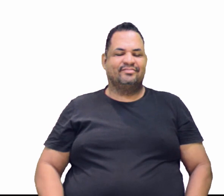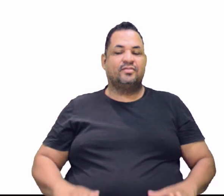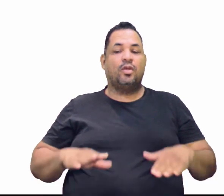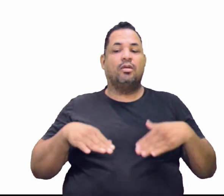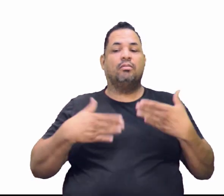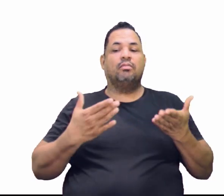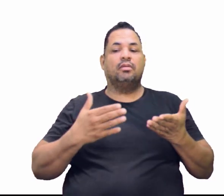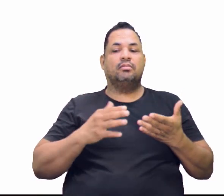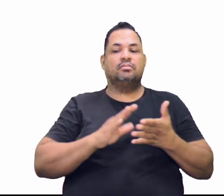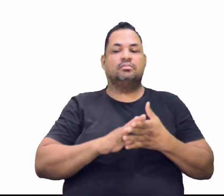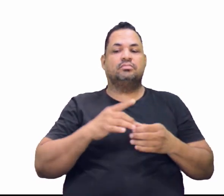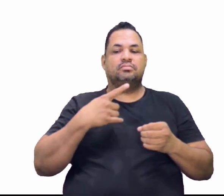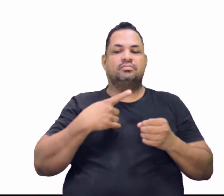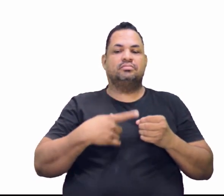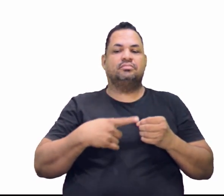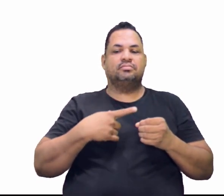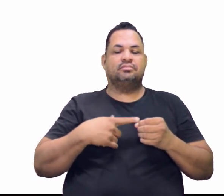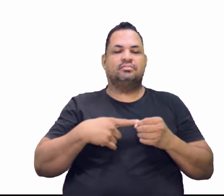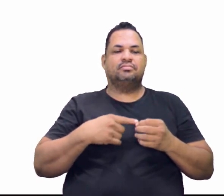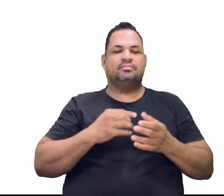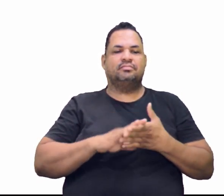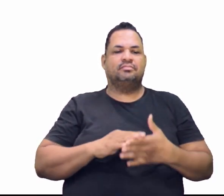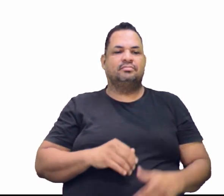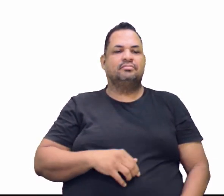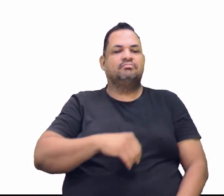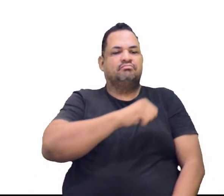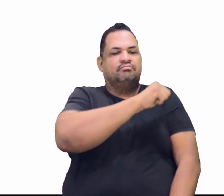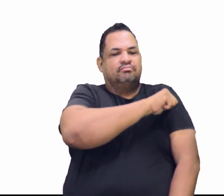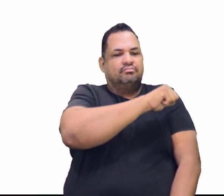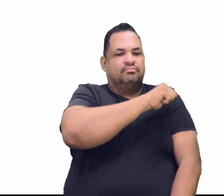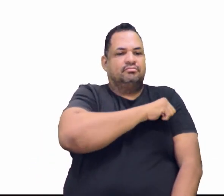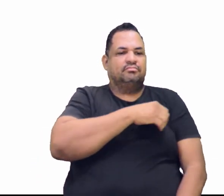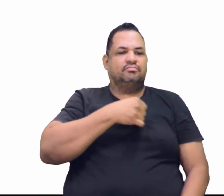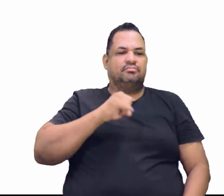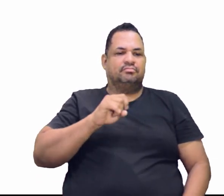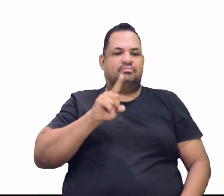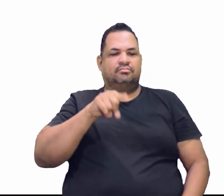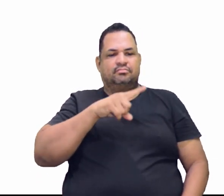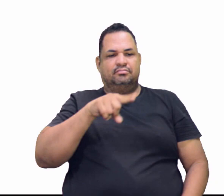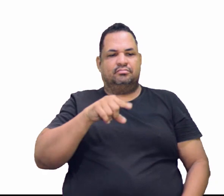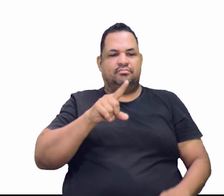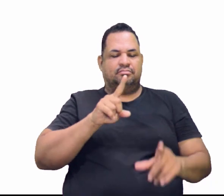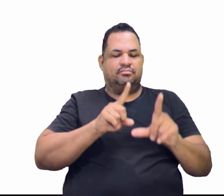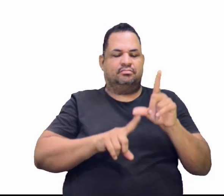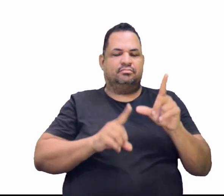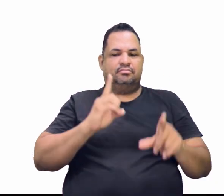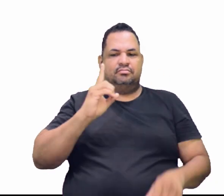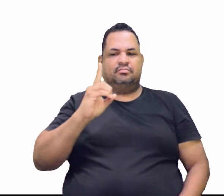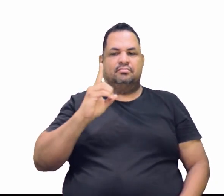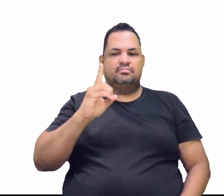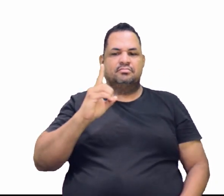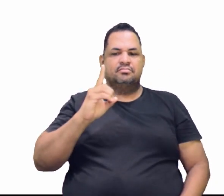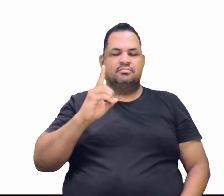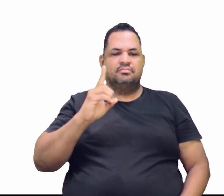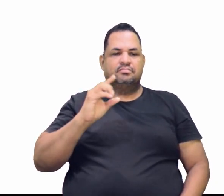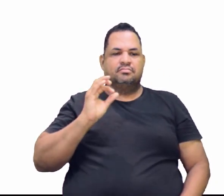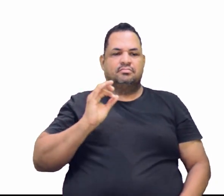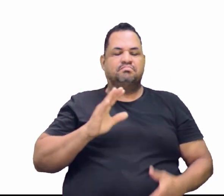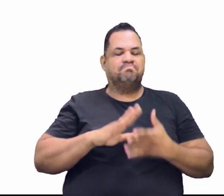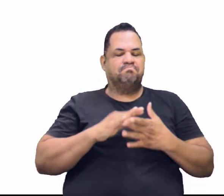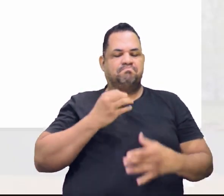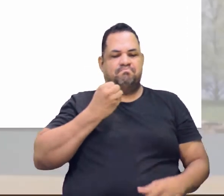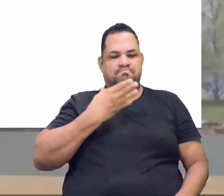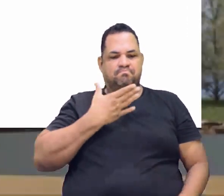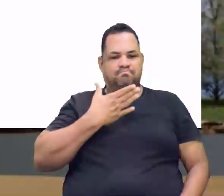Qual é? Qual é? Ah, Rio de Janeiro, muito bem. Se você marcou a letra D, Rio de Janeiro,